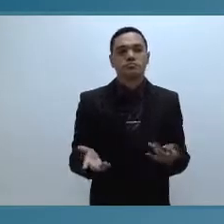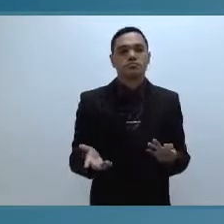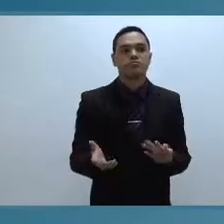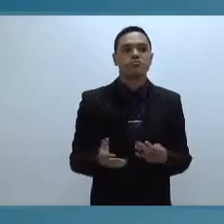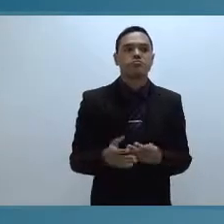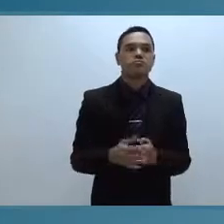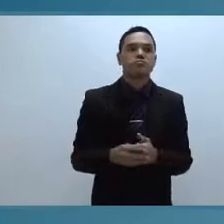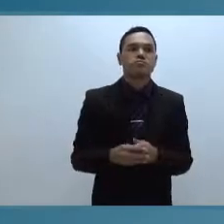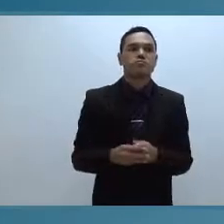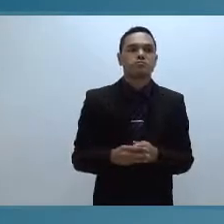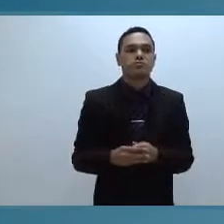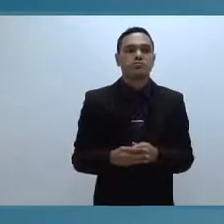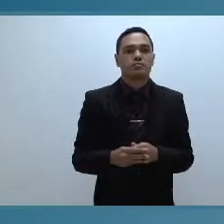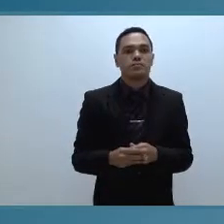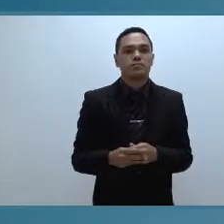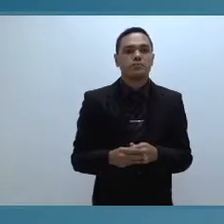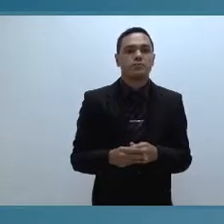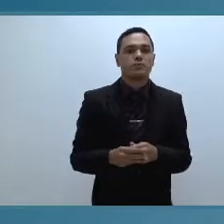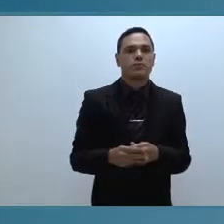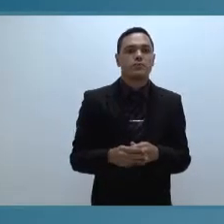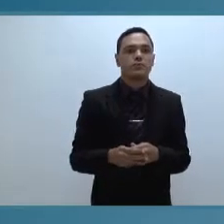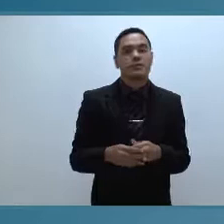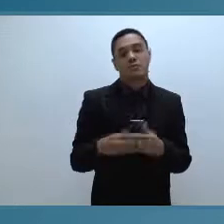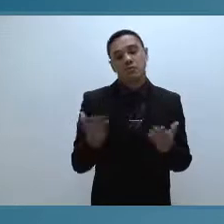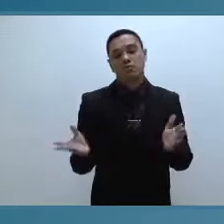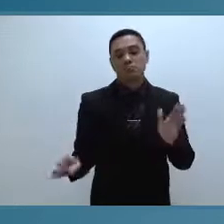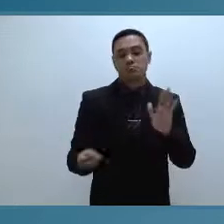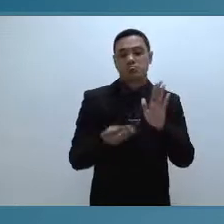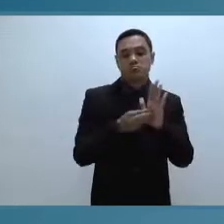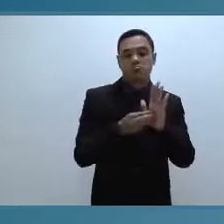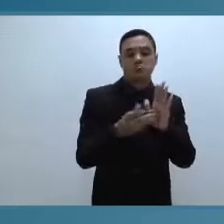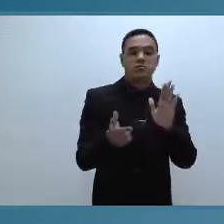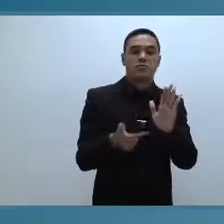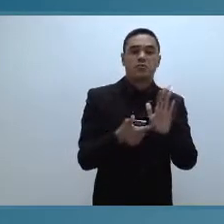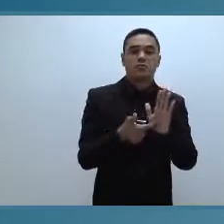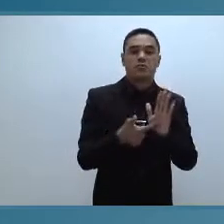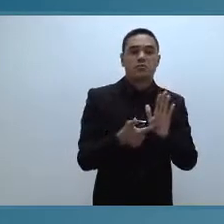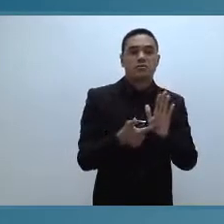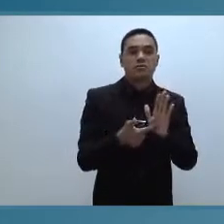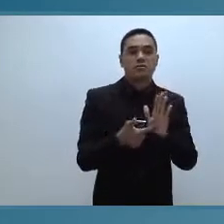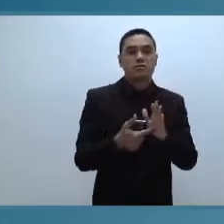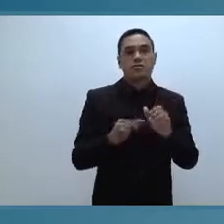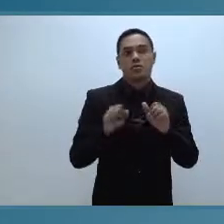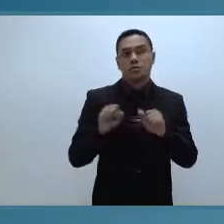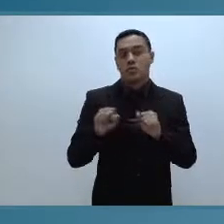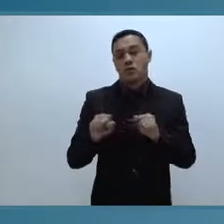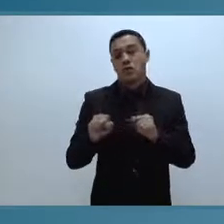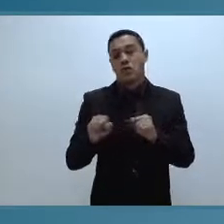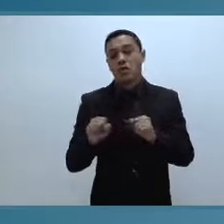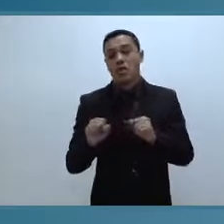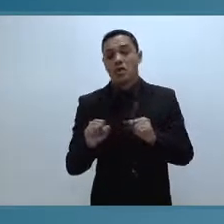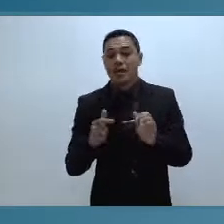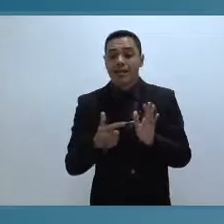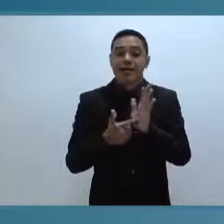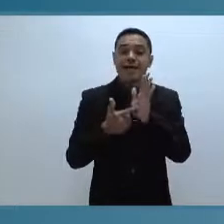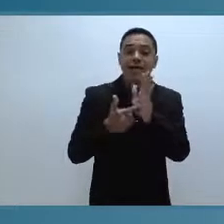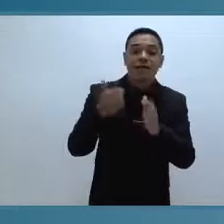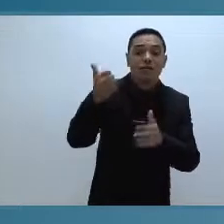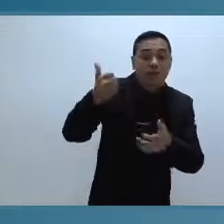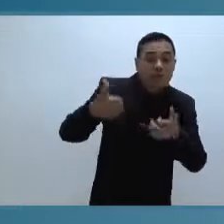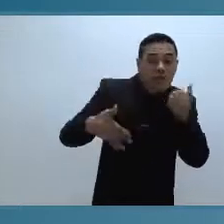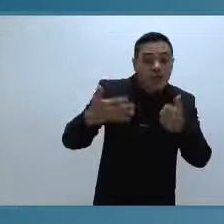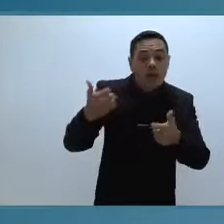esse caso excepcional pode estar incluído aqui. Pode ser que ela tenha se explicado melhor nessa fase. E